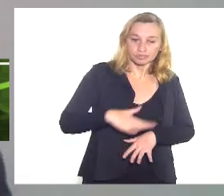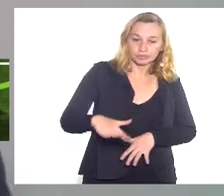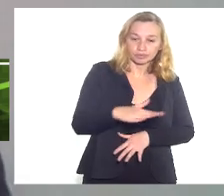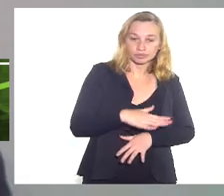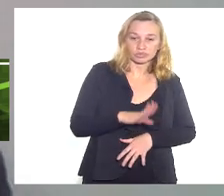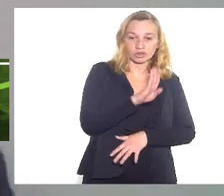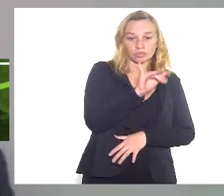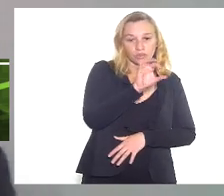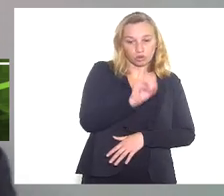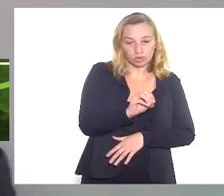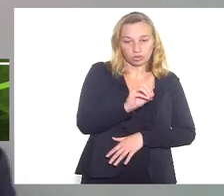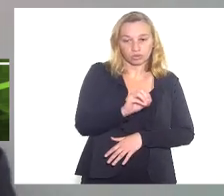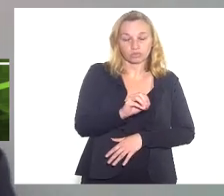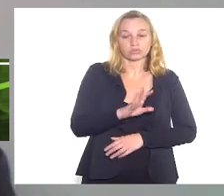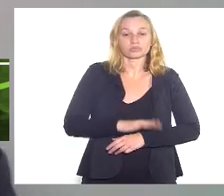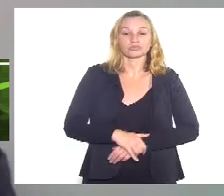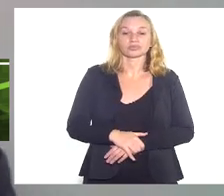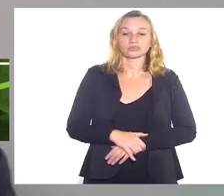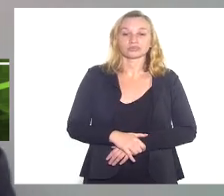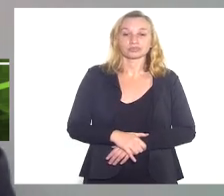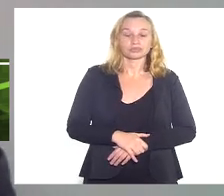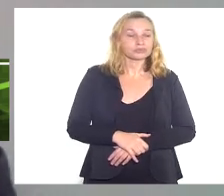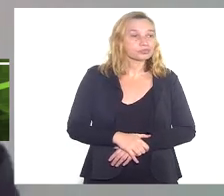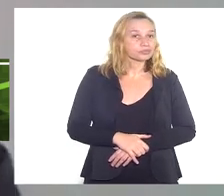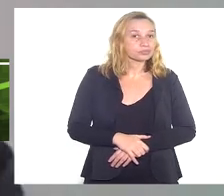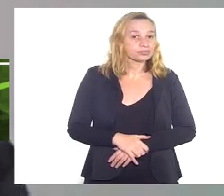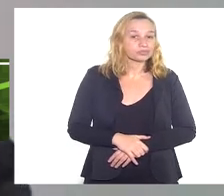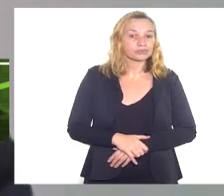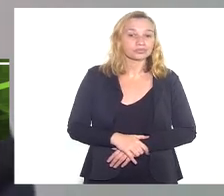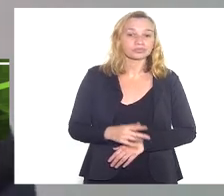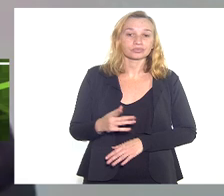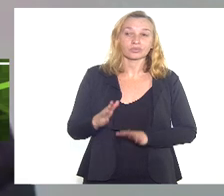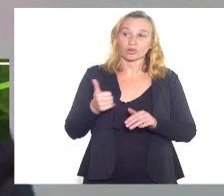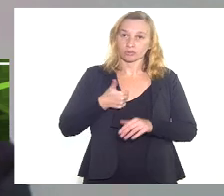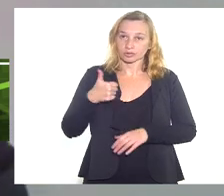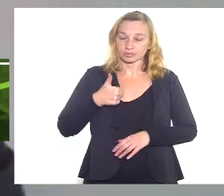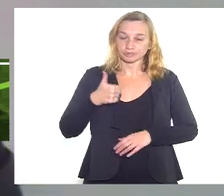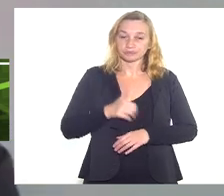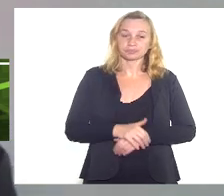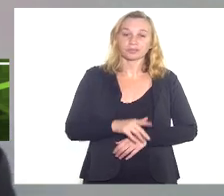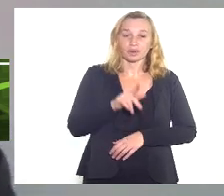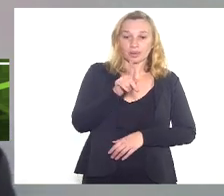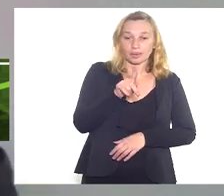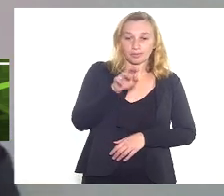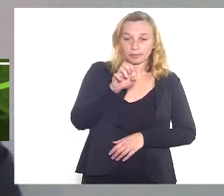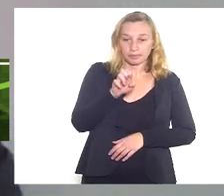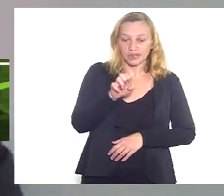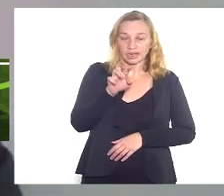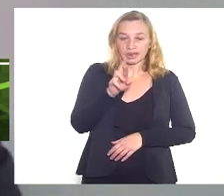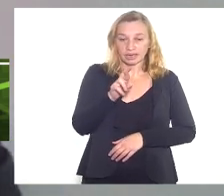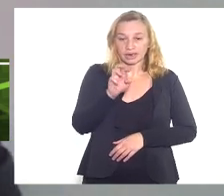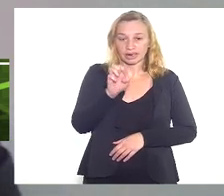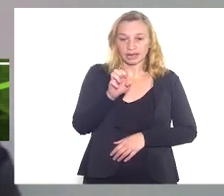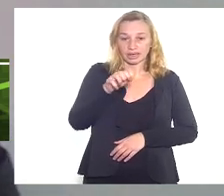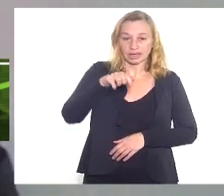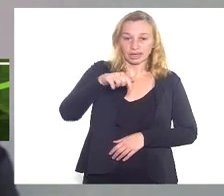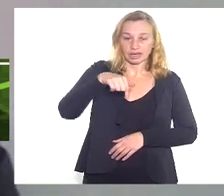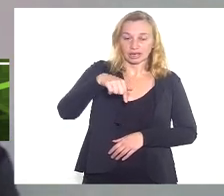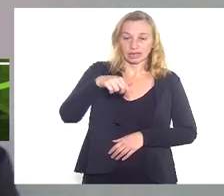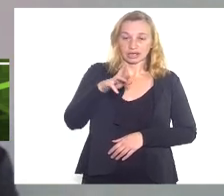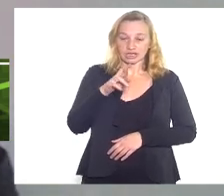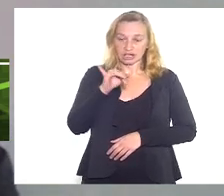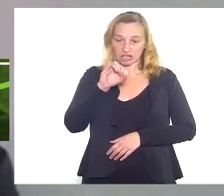um campo, no escopo de vossa pergunta. Primeiramente, campo de peregrino, ele é um campo